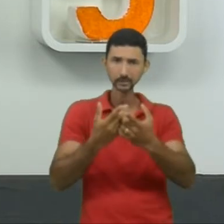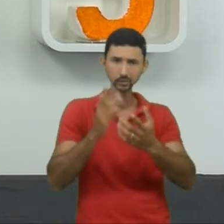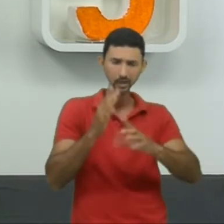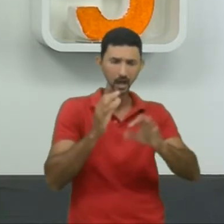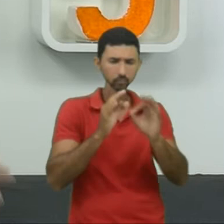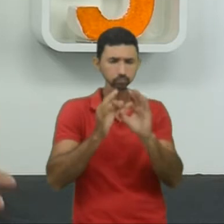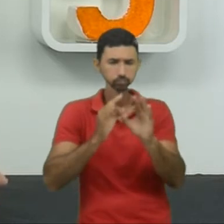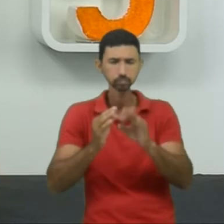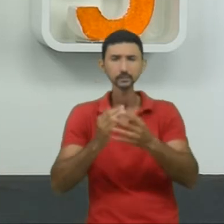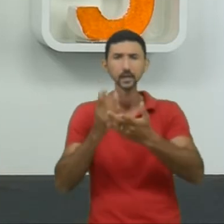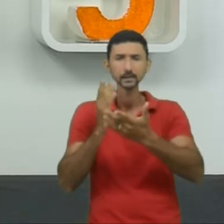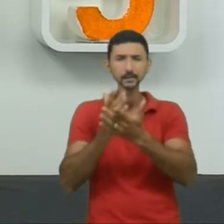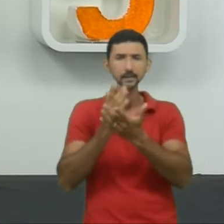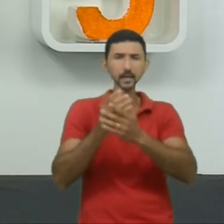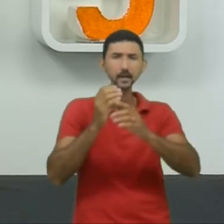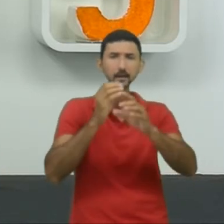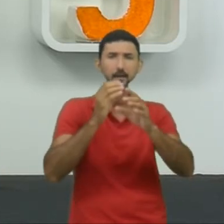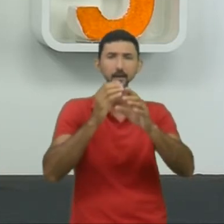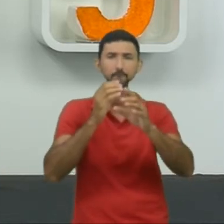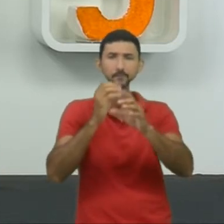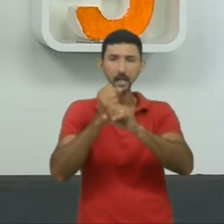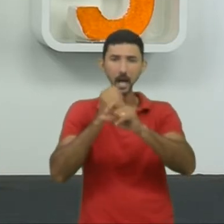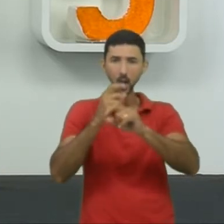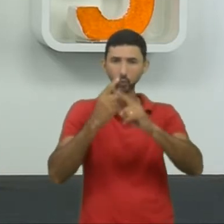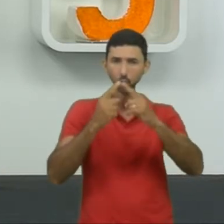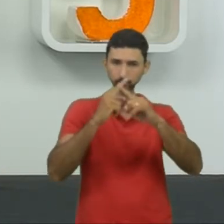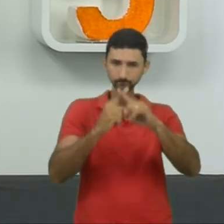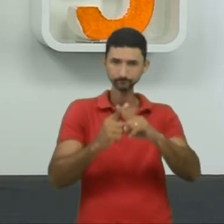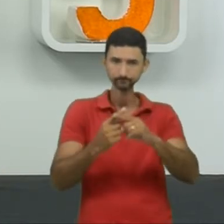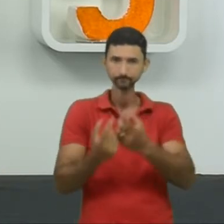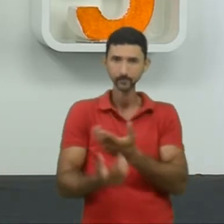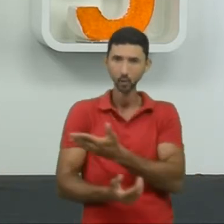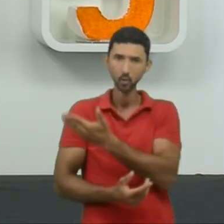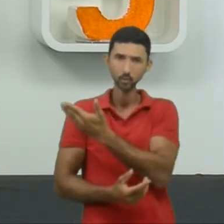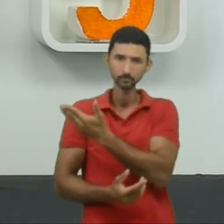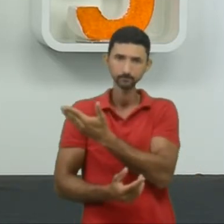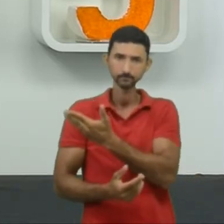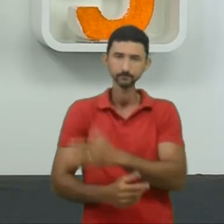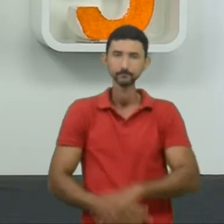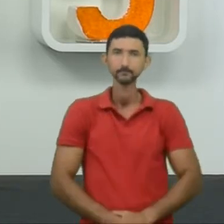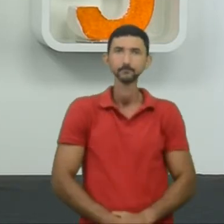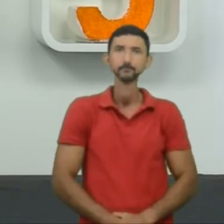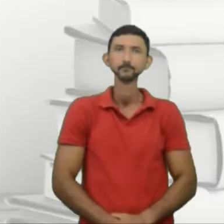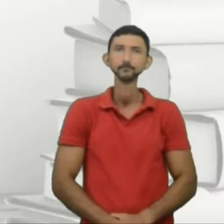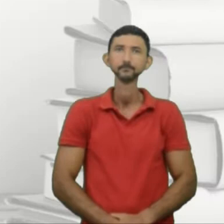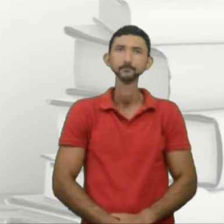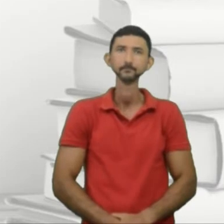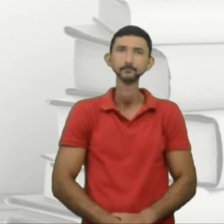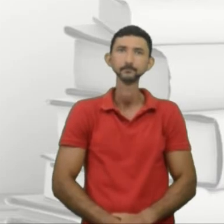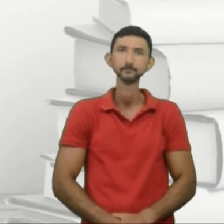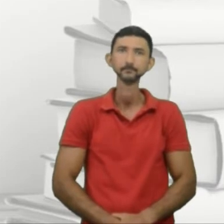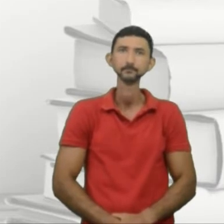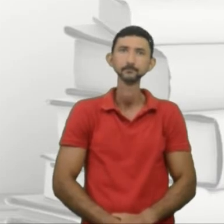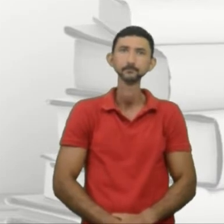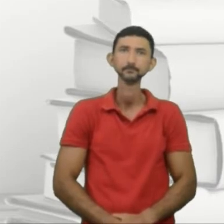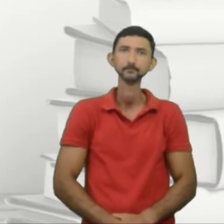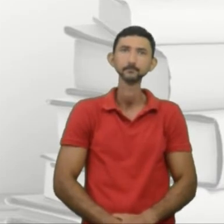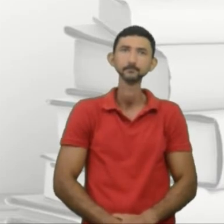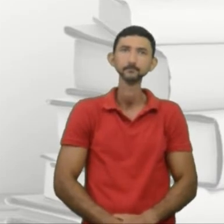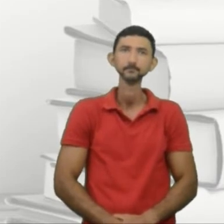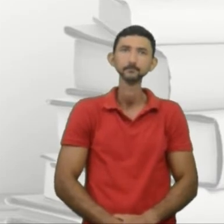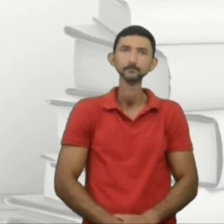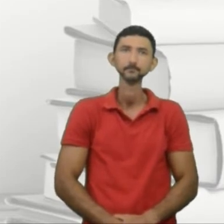princípio fundamental da contagem, ou princípio multiplicativo. Vamos a uma terceira situação problema.